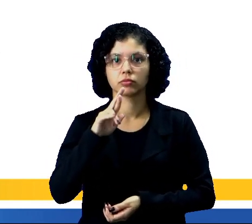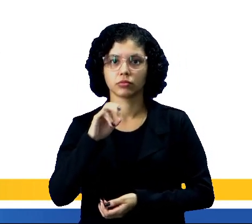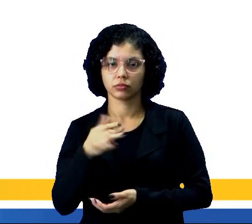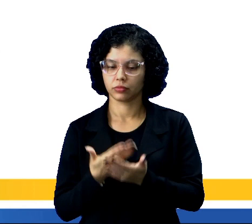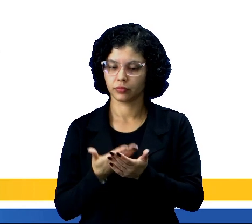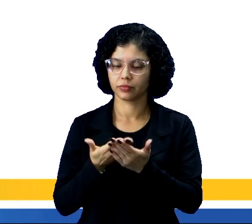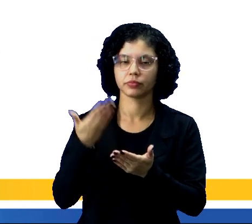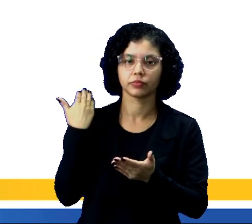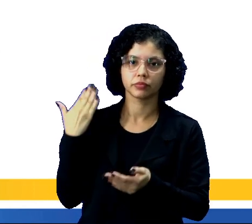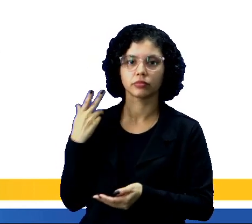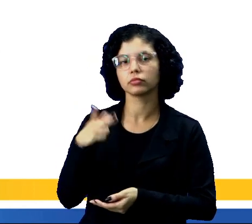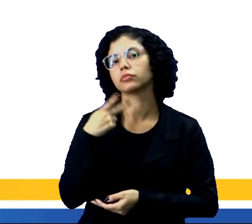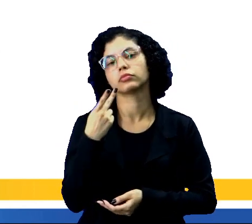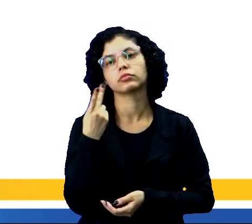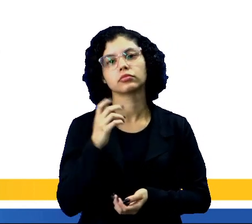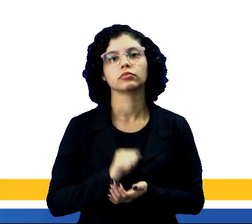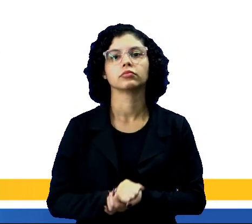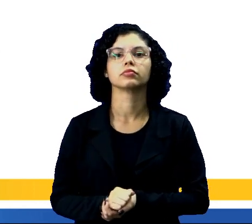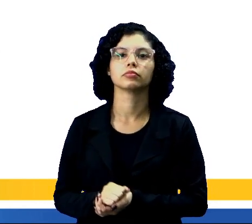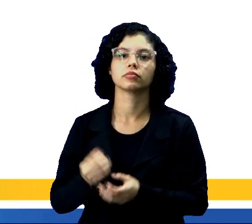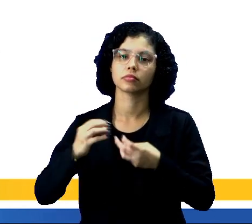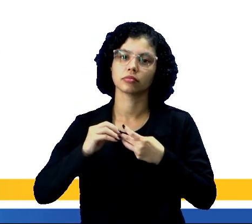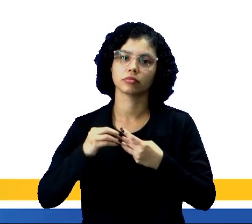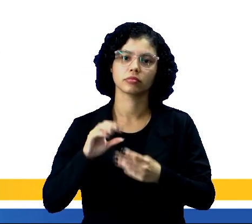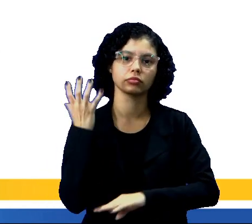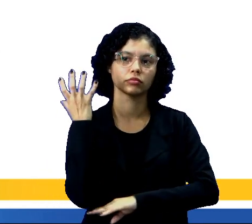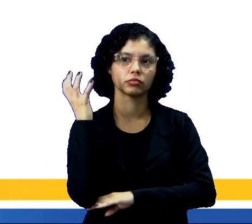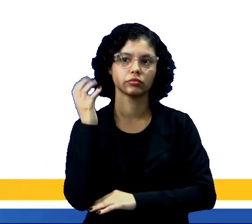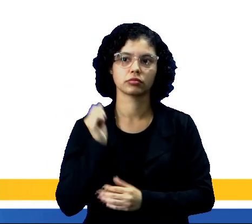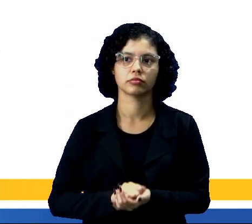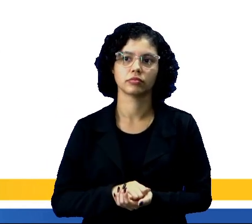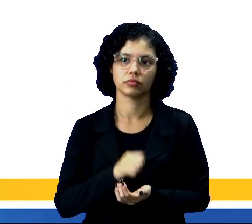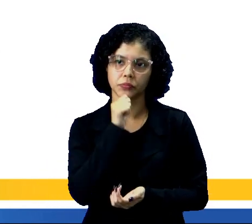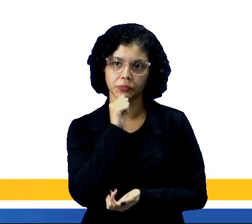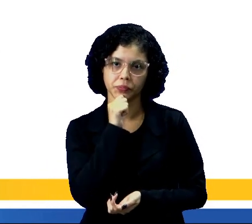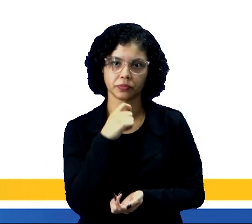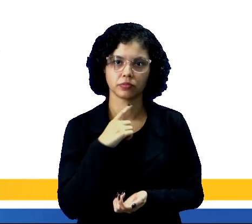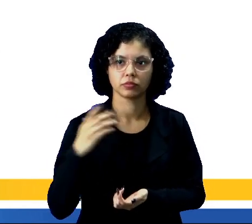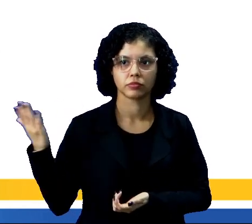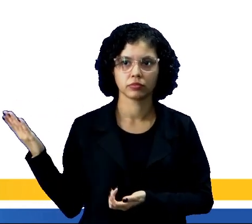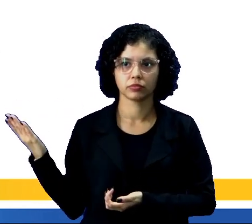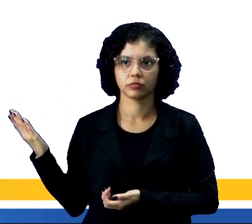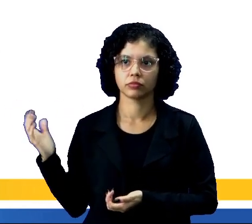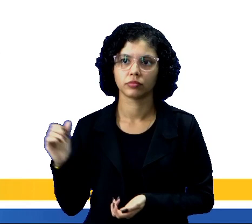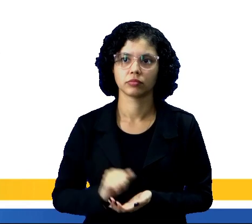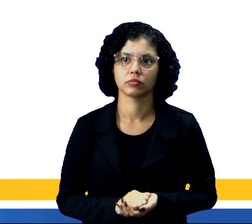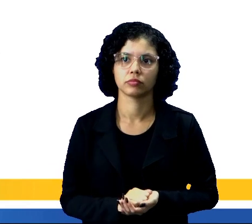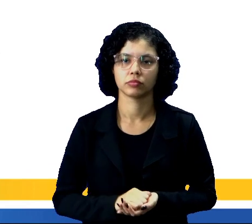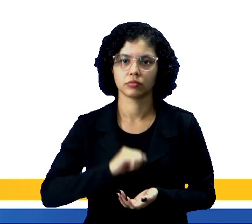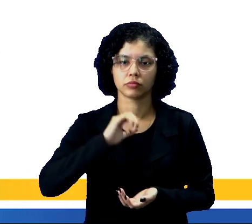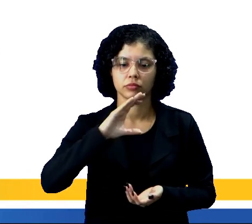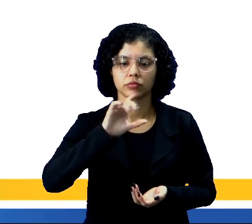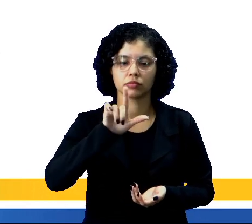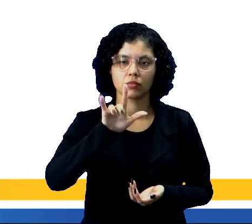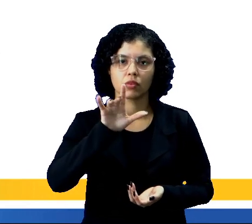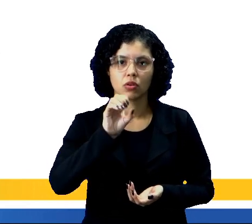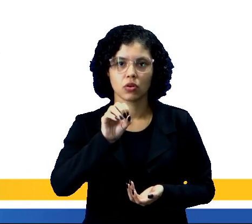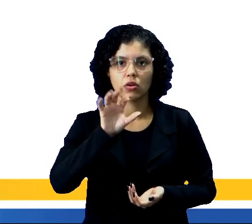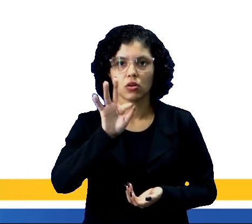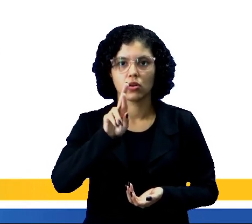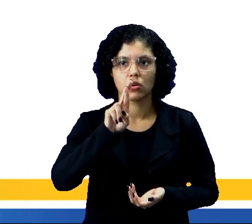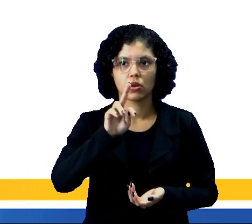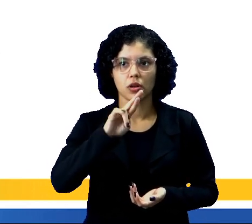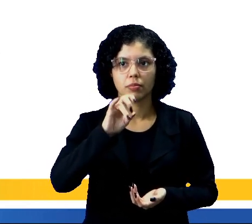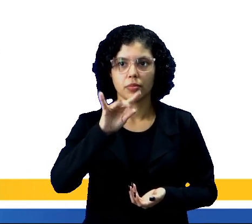aulas passadas, né, quando falamos de célula vegetal, nós temos aí uma organela chamada de cloroplasto. É ela que dá